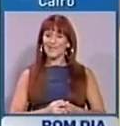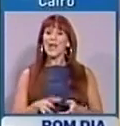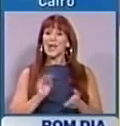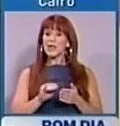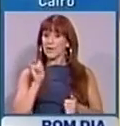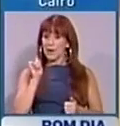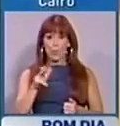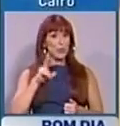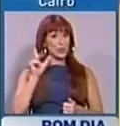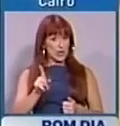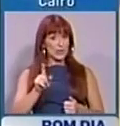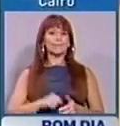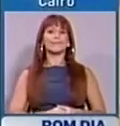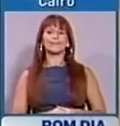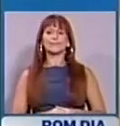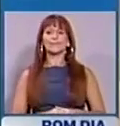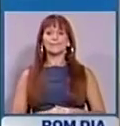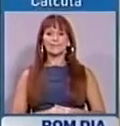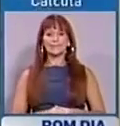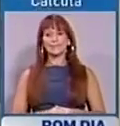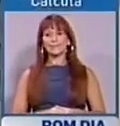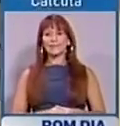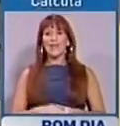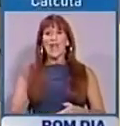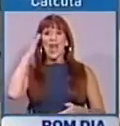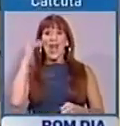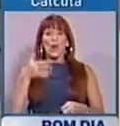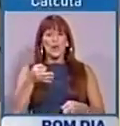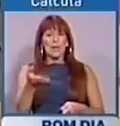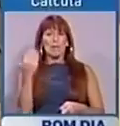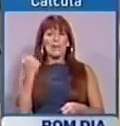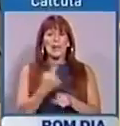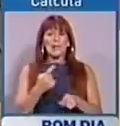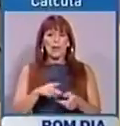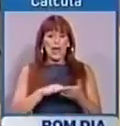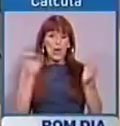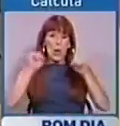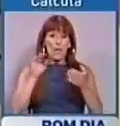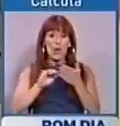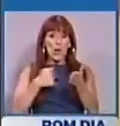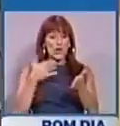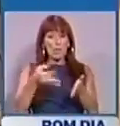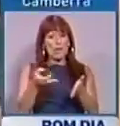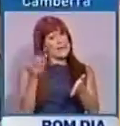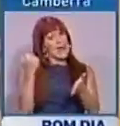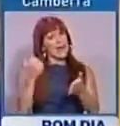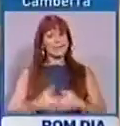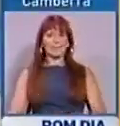Assim se escreve em bom português. Acho que é sem P, no novo acordo deve ser sem P.